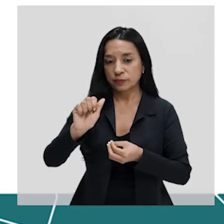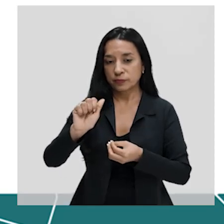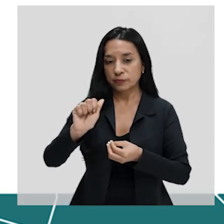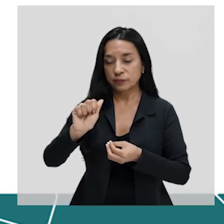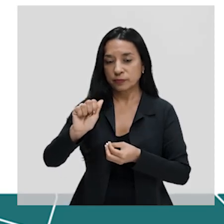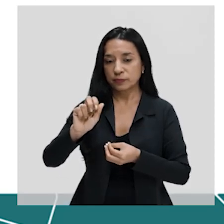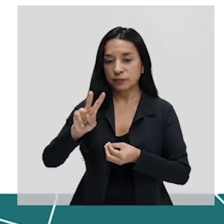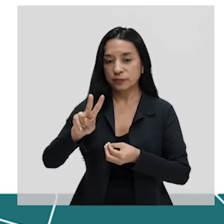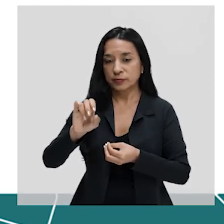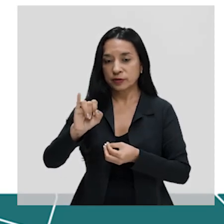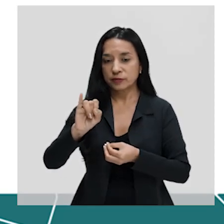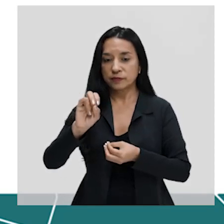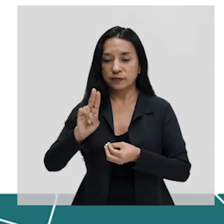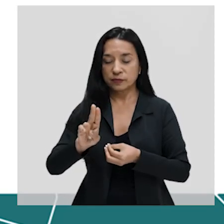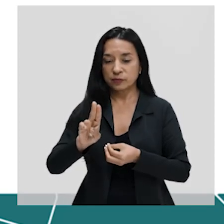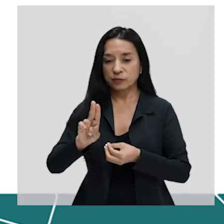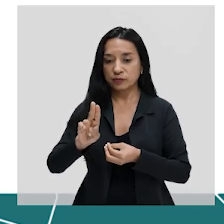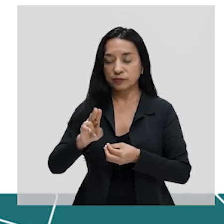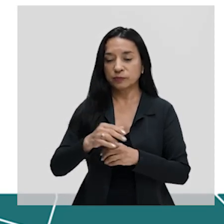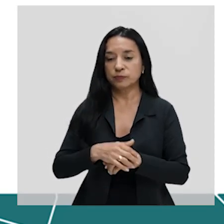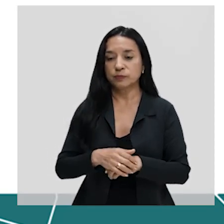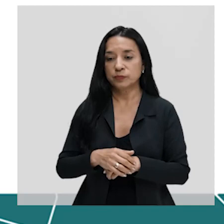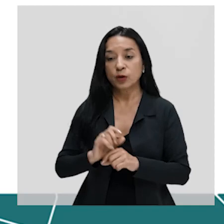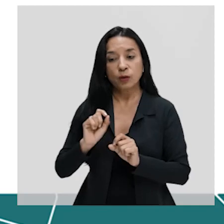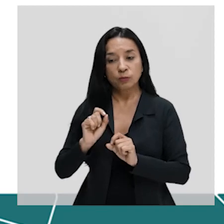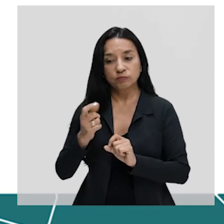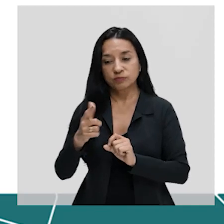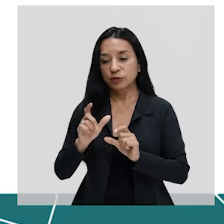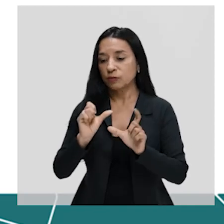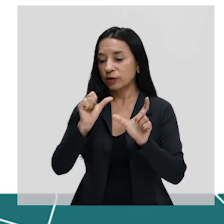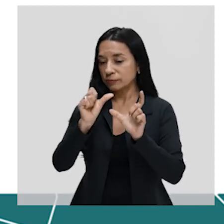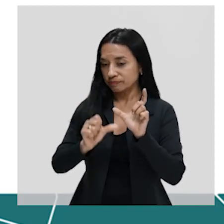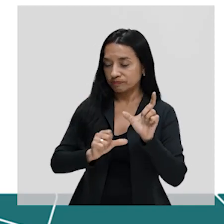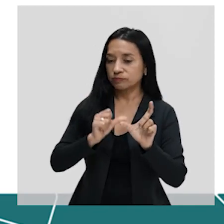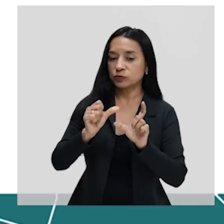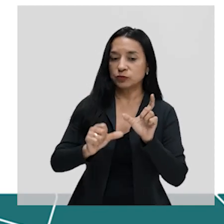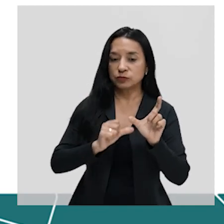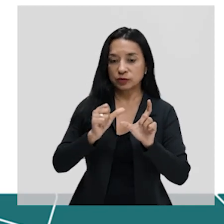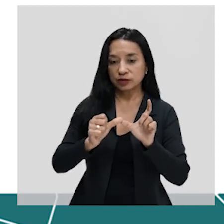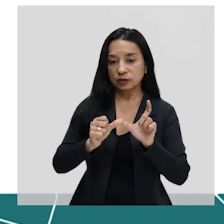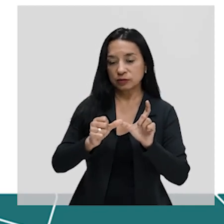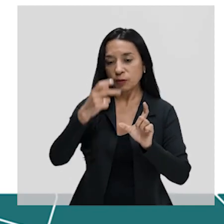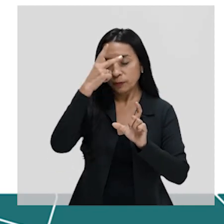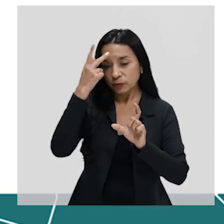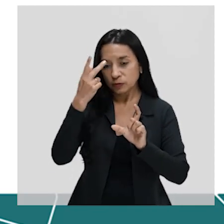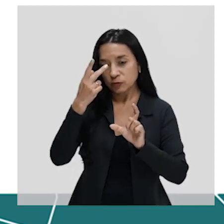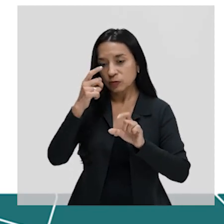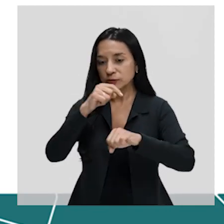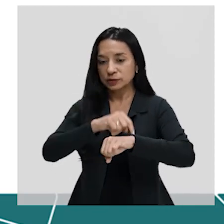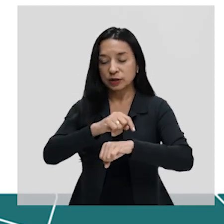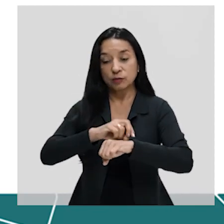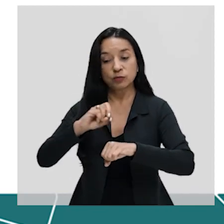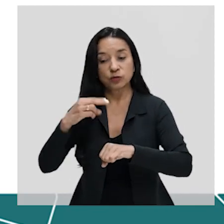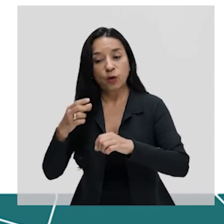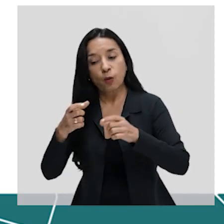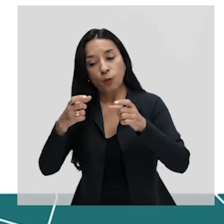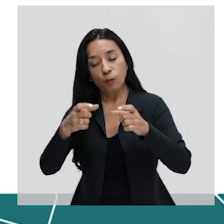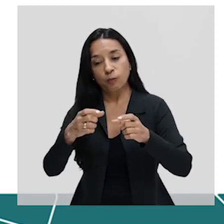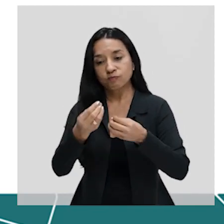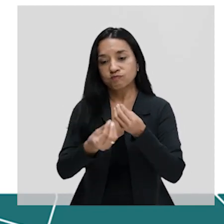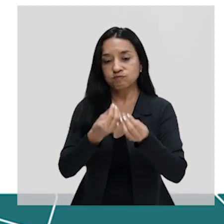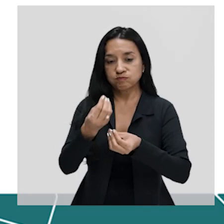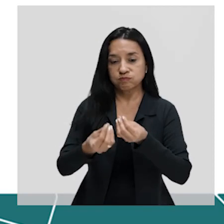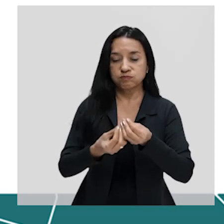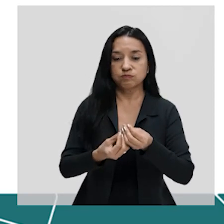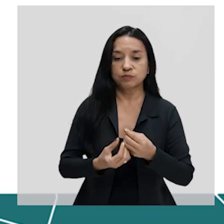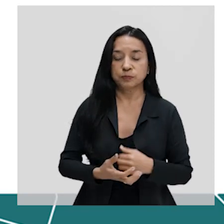reaviu. O verbo reaver é defectivo, ou seja, ele não é conjugado em determinadas pessoas, tempos ou modos. Os verbos haver, manter,